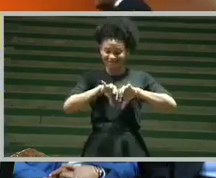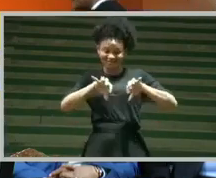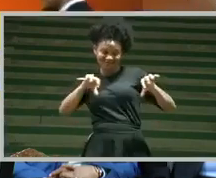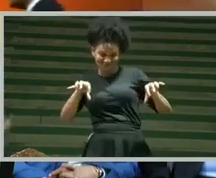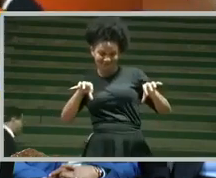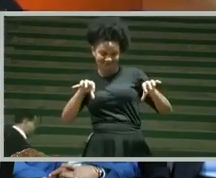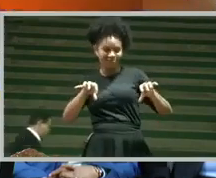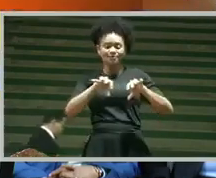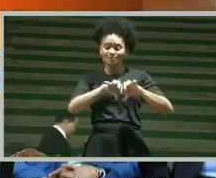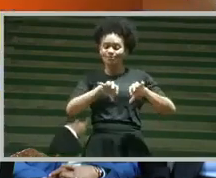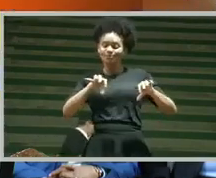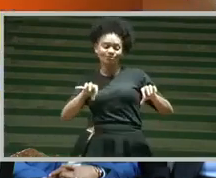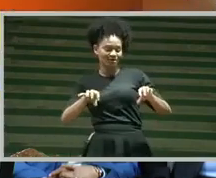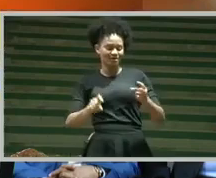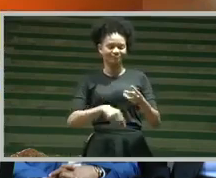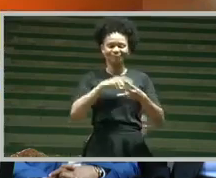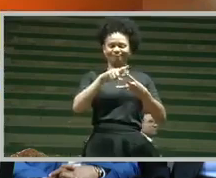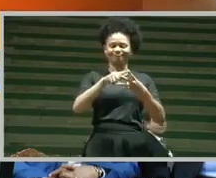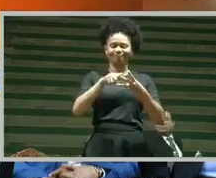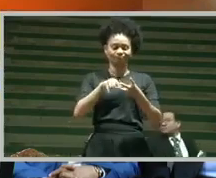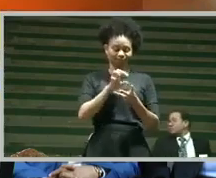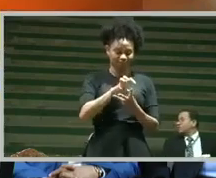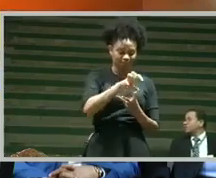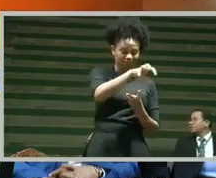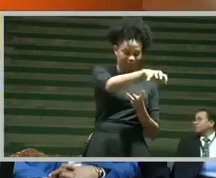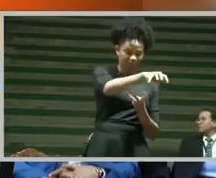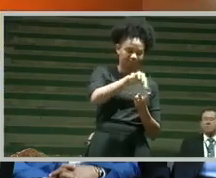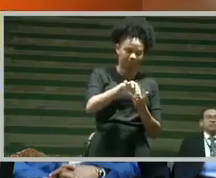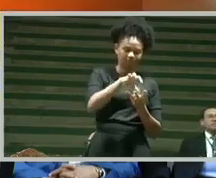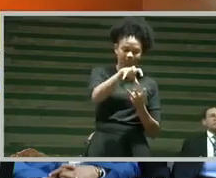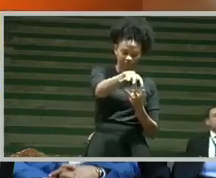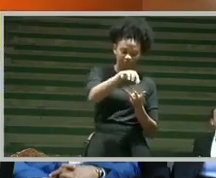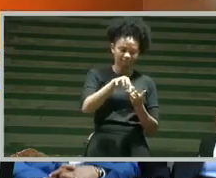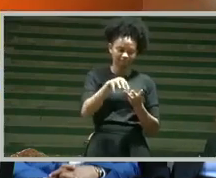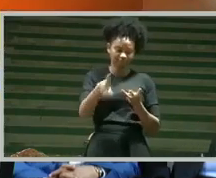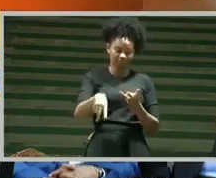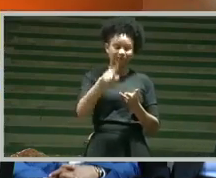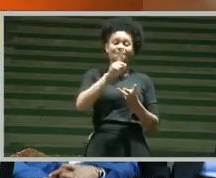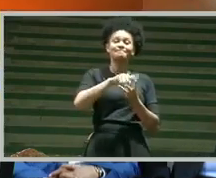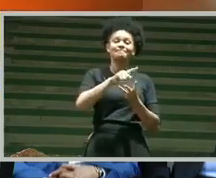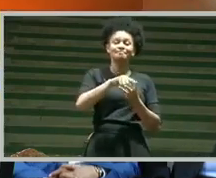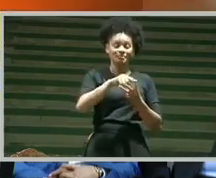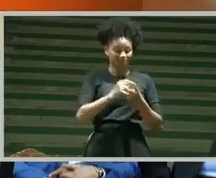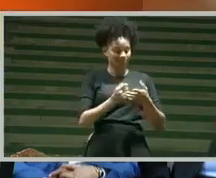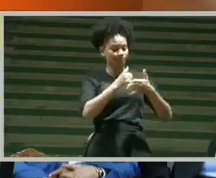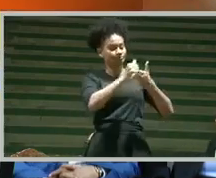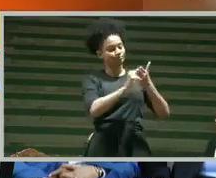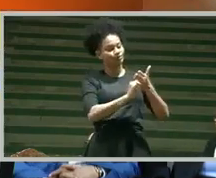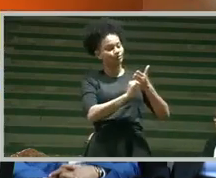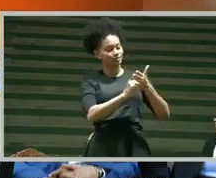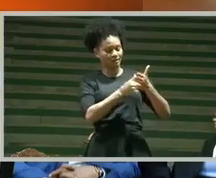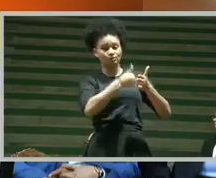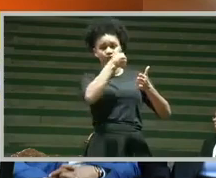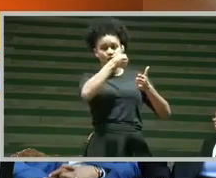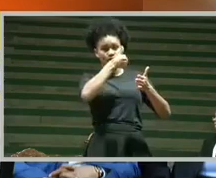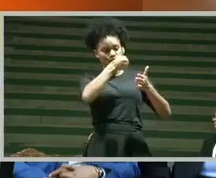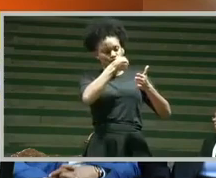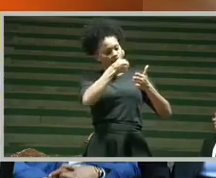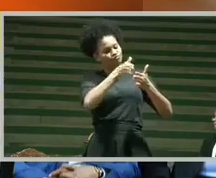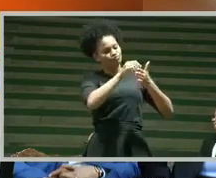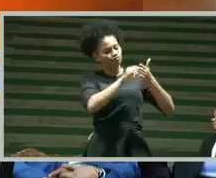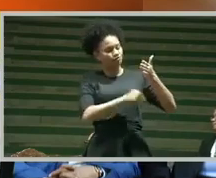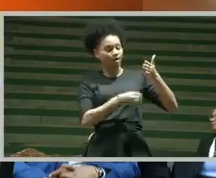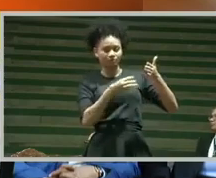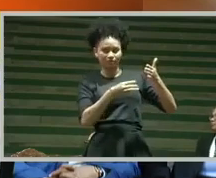exatamente em três partes. A primeira é do verso 1 ao 3,